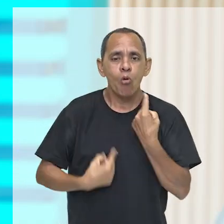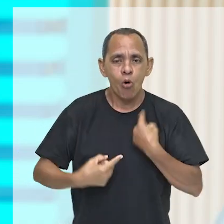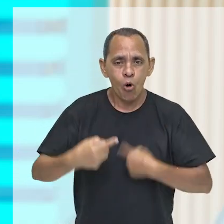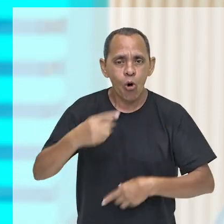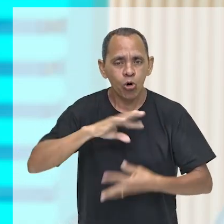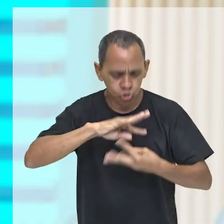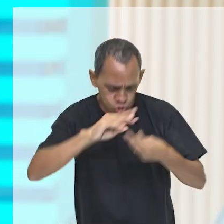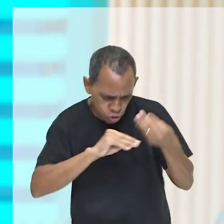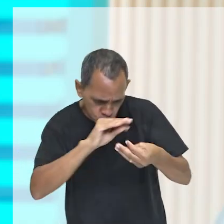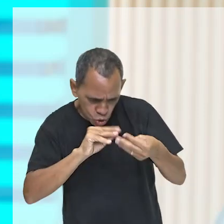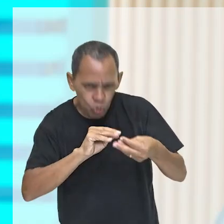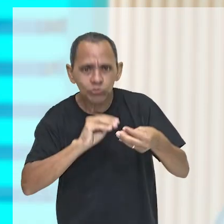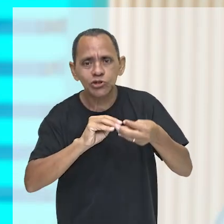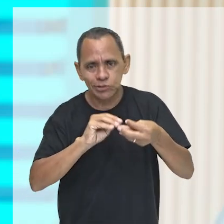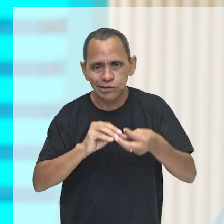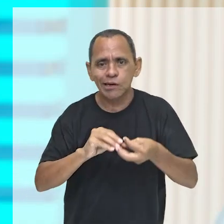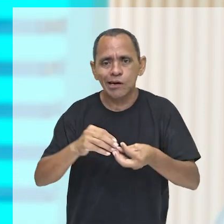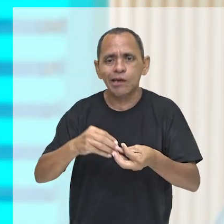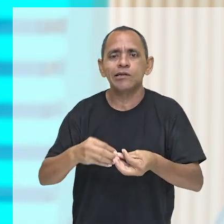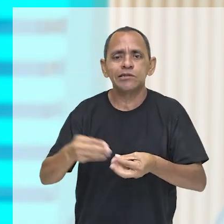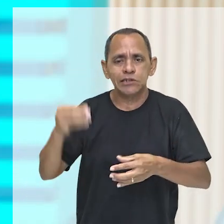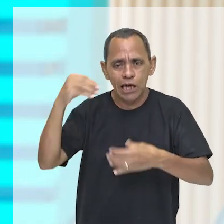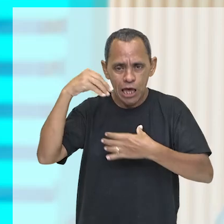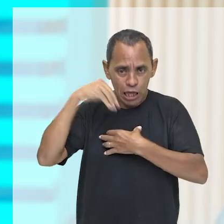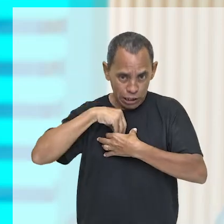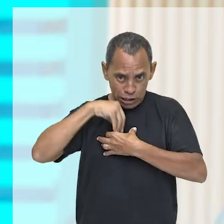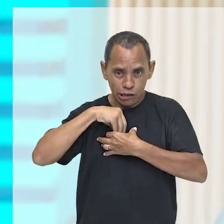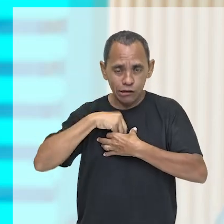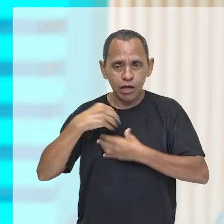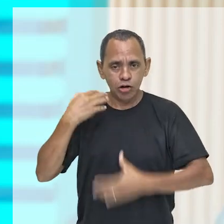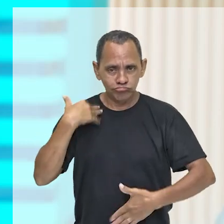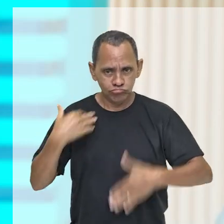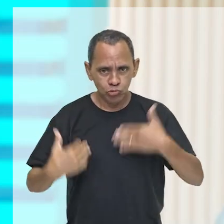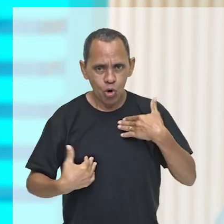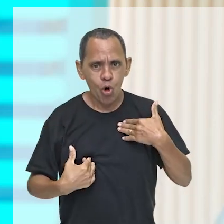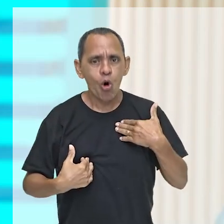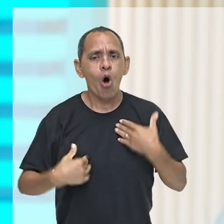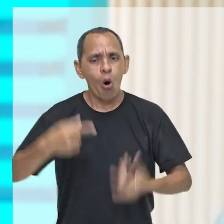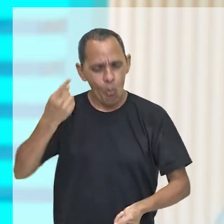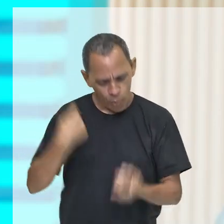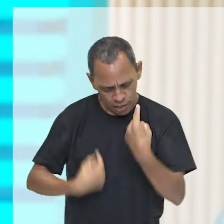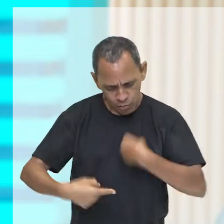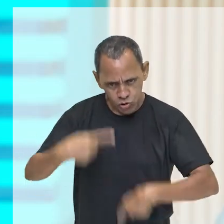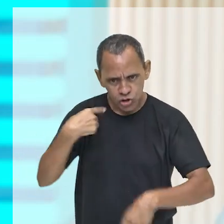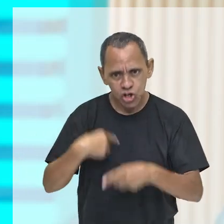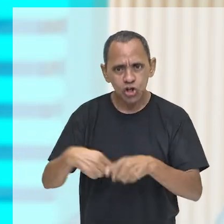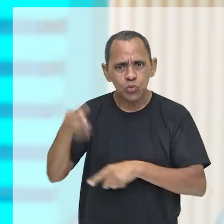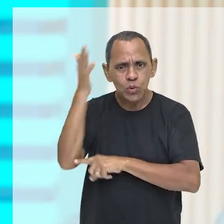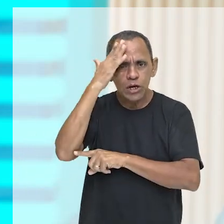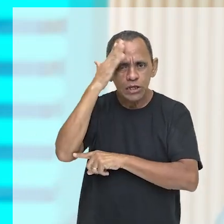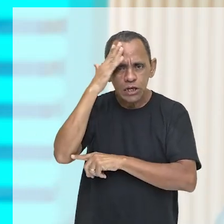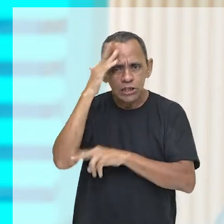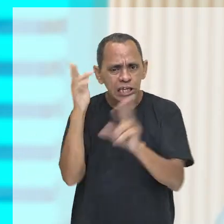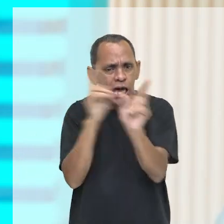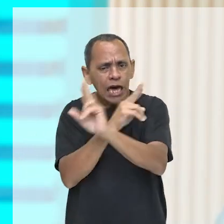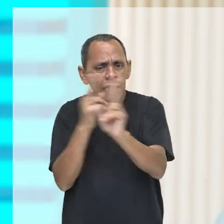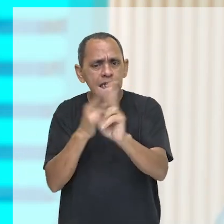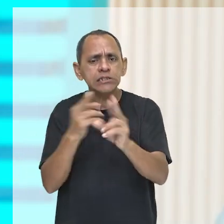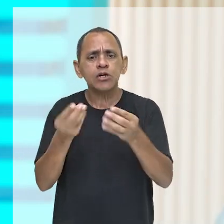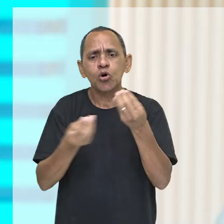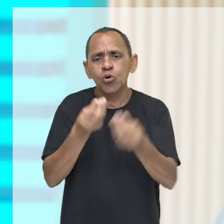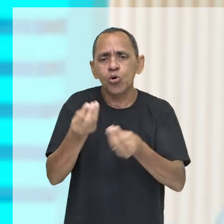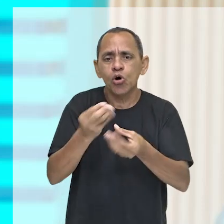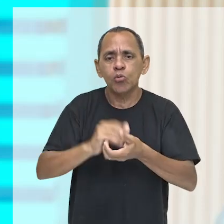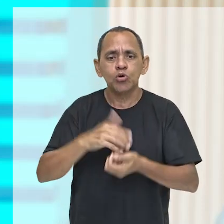substâncias importantes no nosso metabolismo. E vamos entender principalmente aqueles que estão mais relacionados a esse metabolismo do